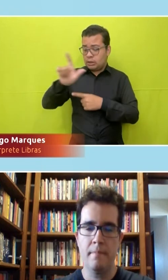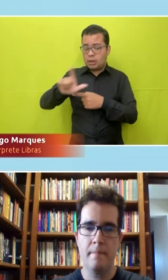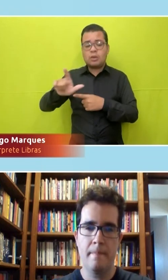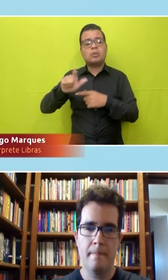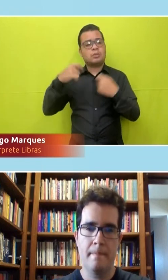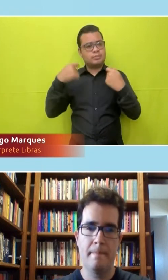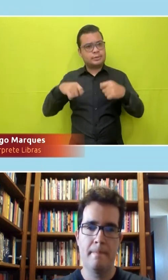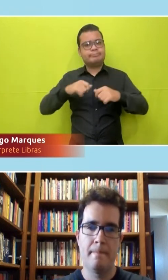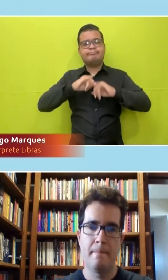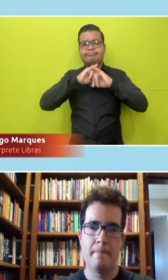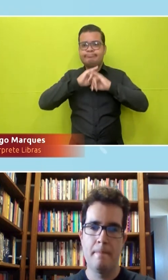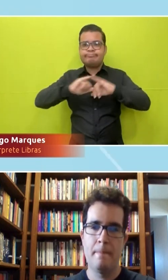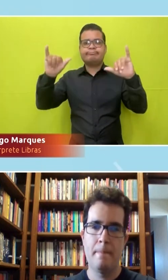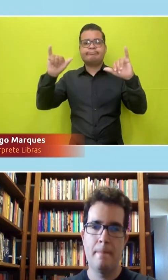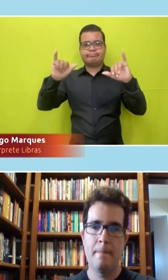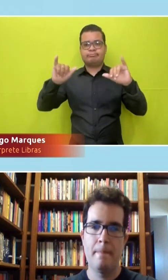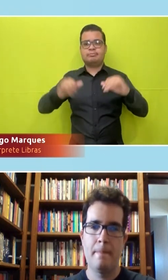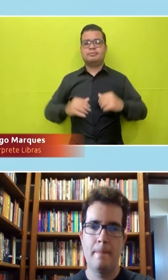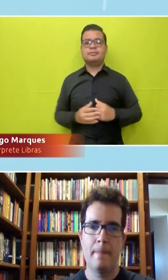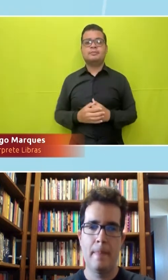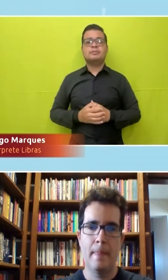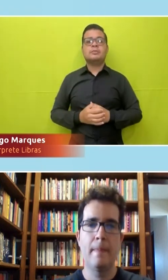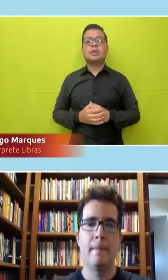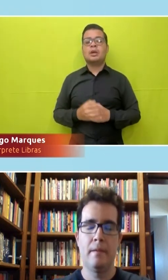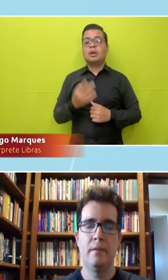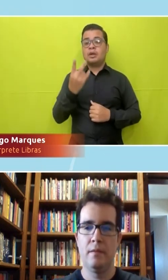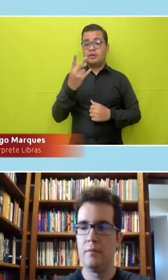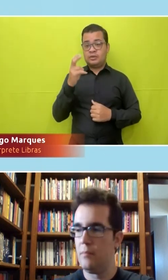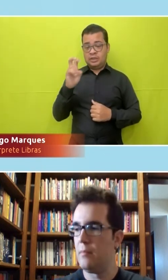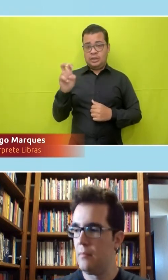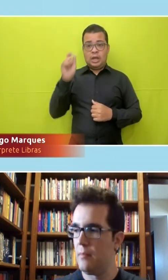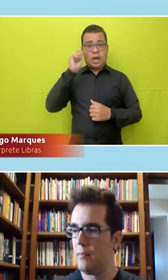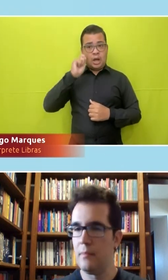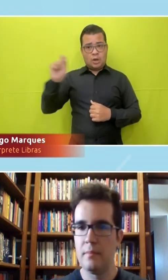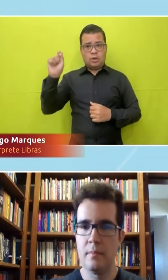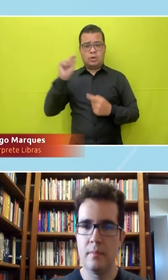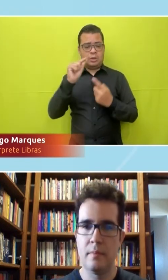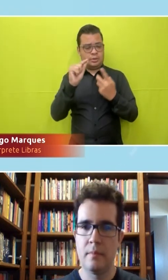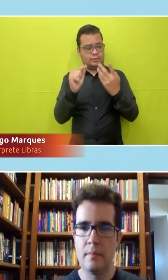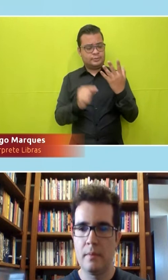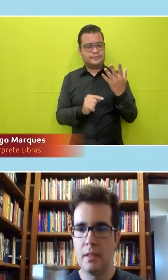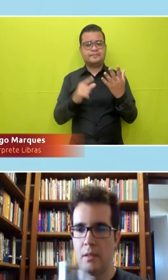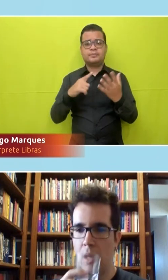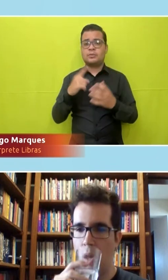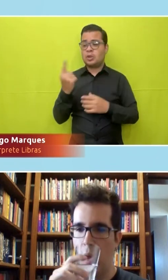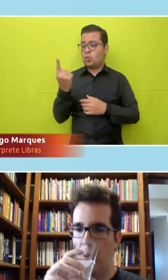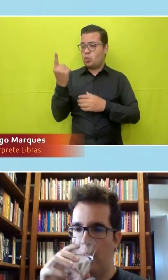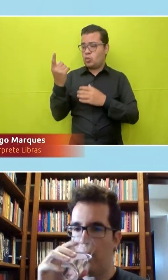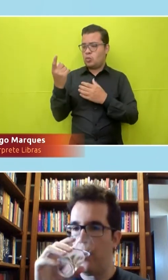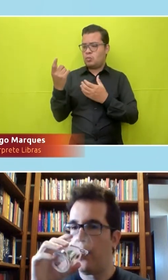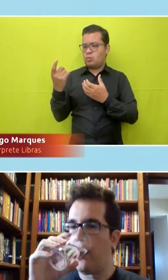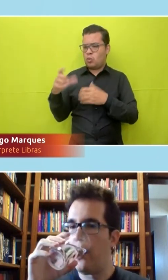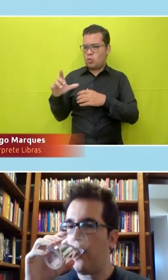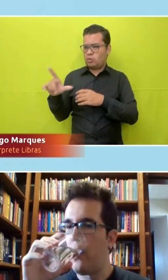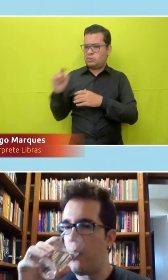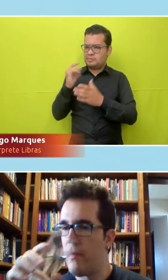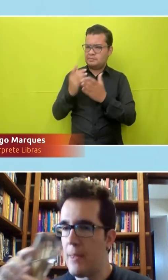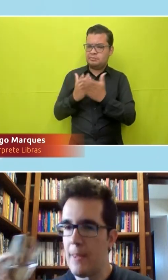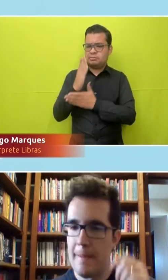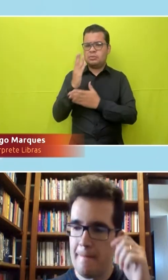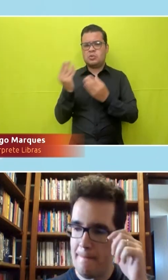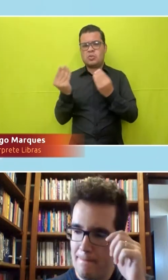também. E são 25 autores e autoras, e um deles que foi selecionado no concurso, como é que é, Adérito? Um